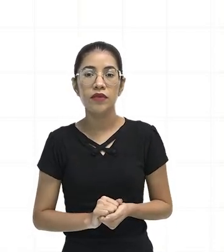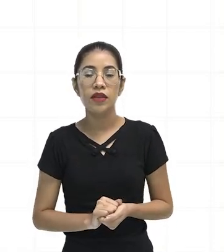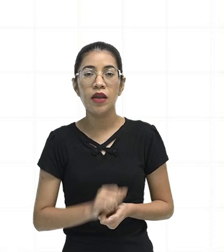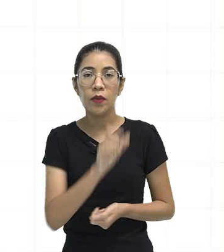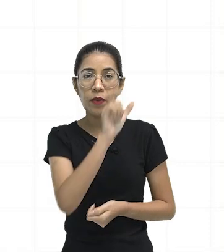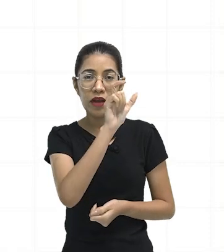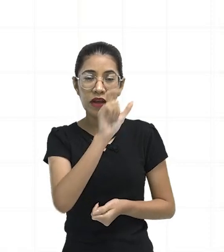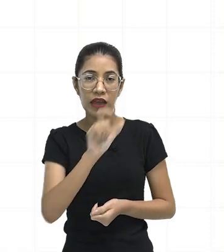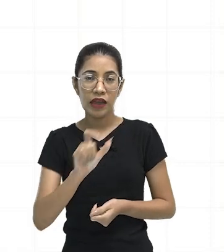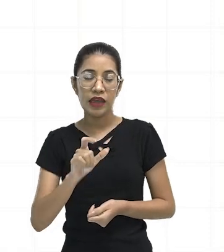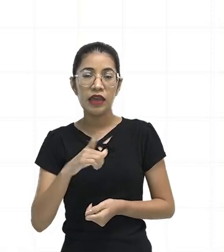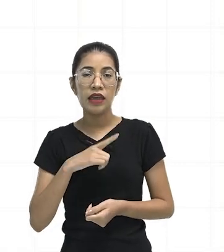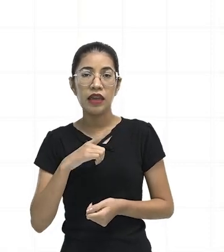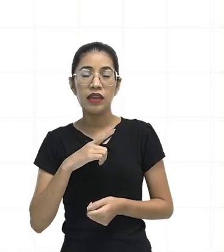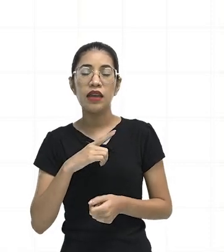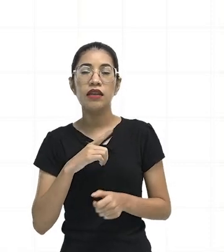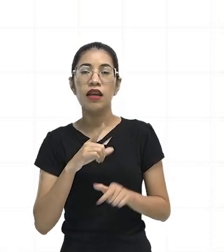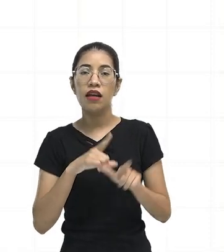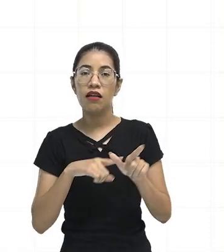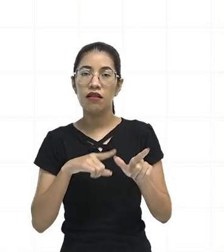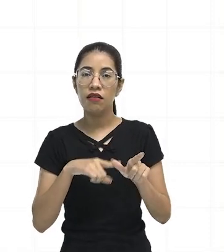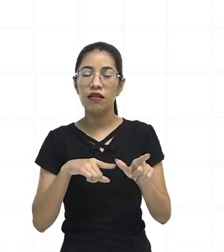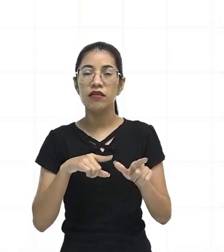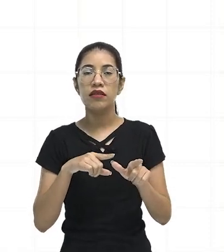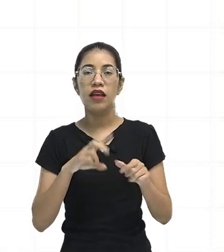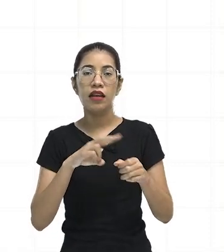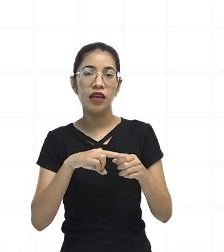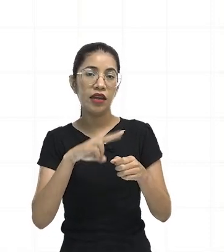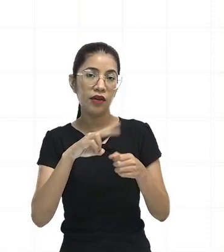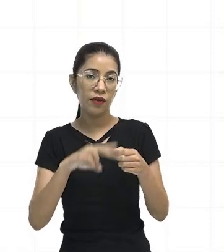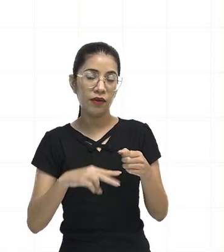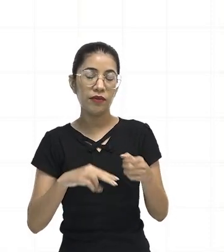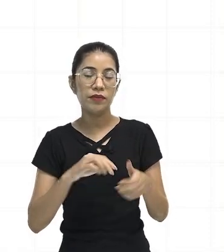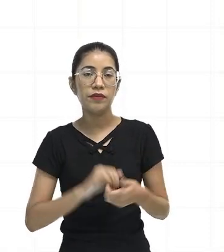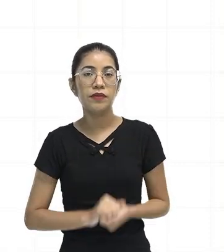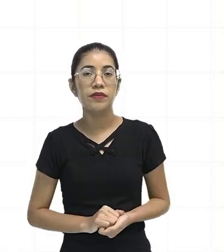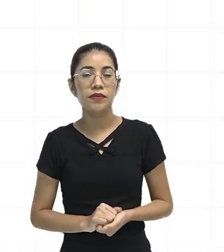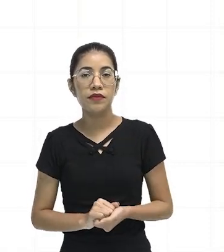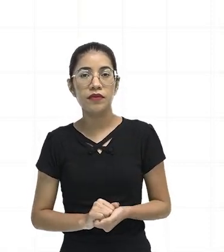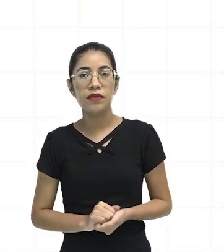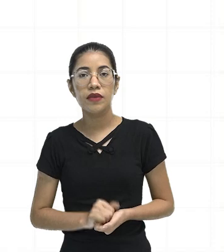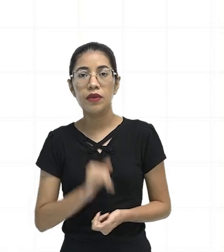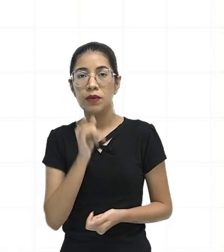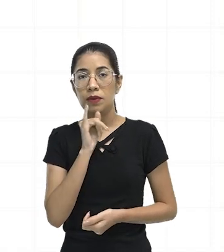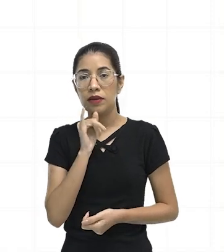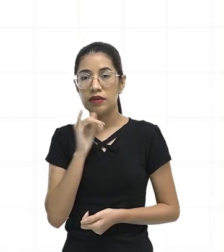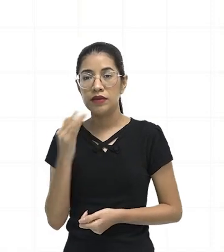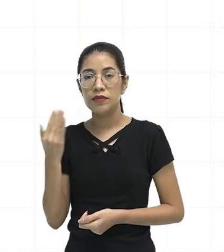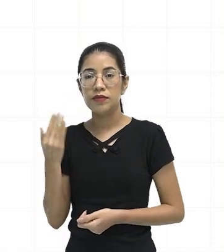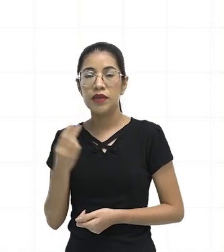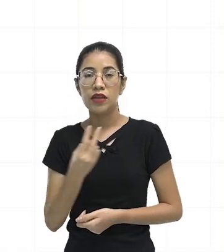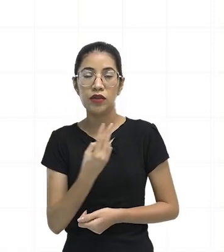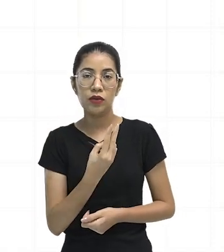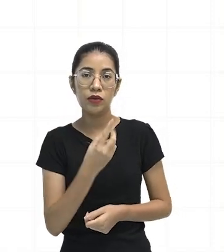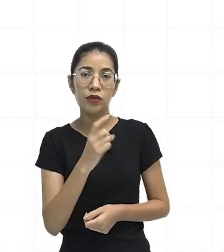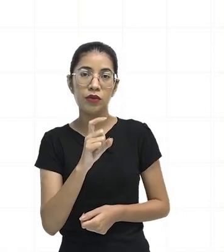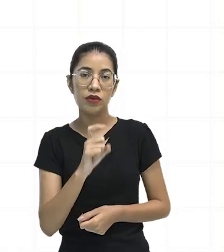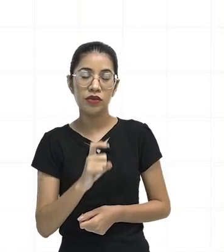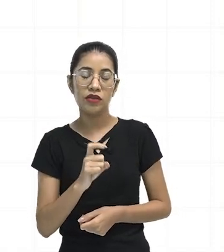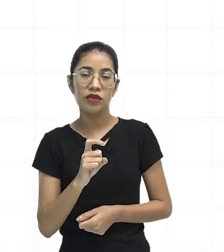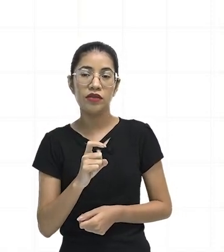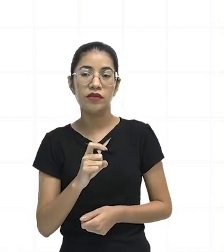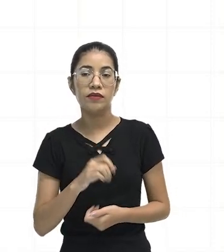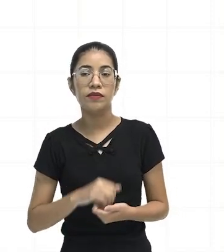diagonal onde estiver a letra, a variável. Aqui nesse caso, então, veja que nós temos 2 vezes x é